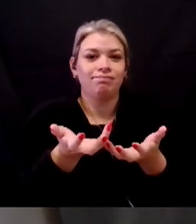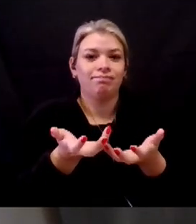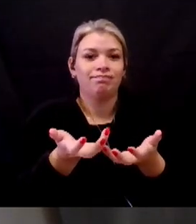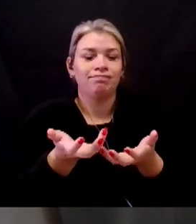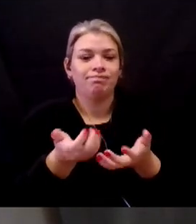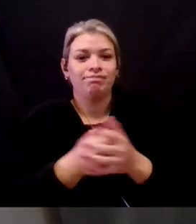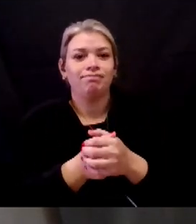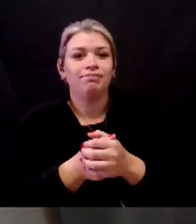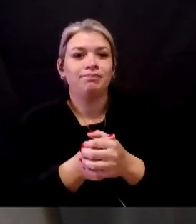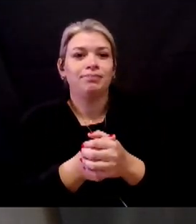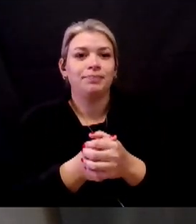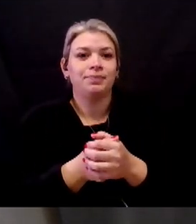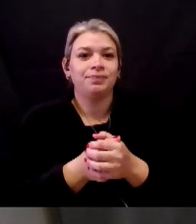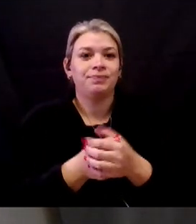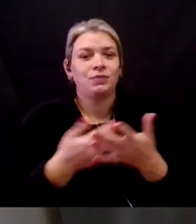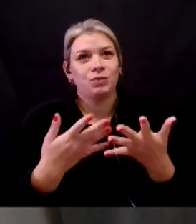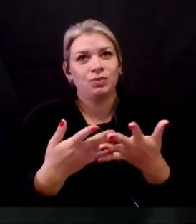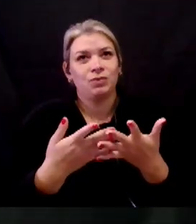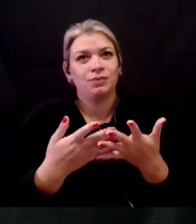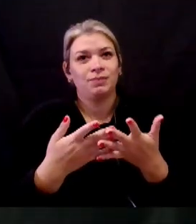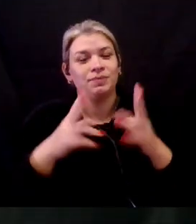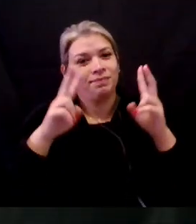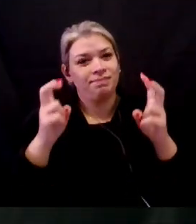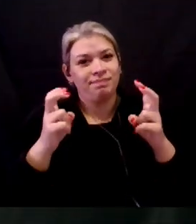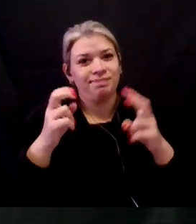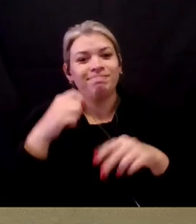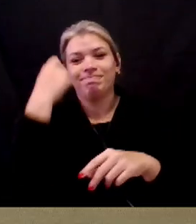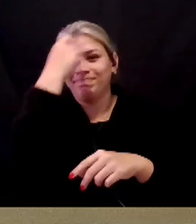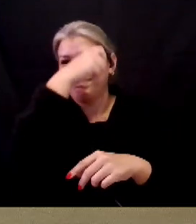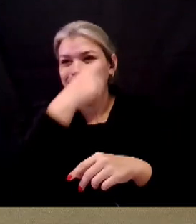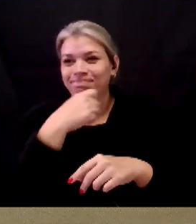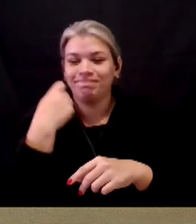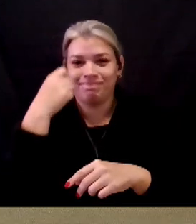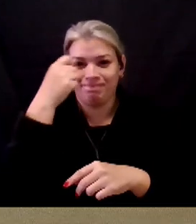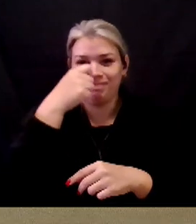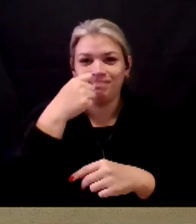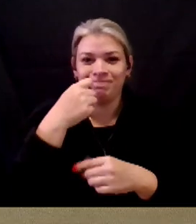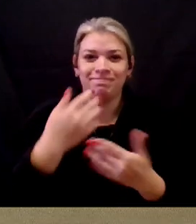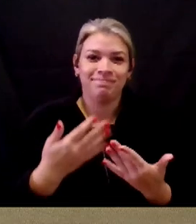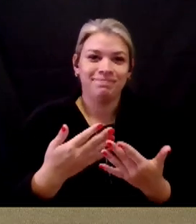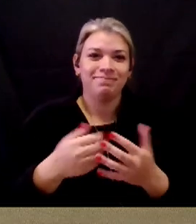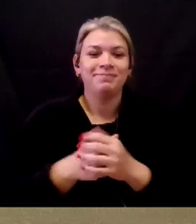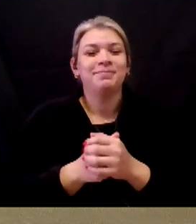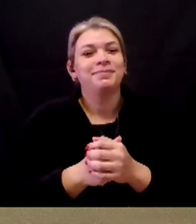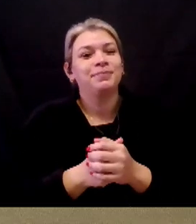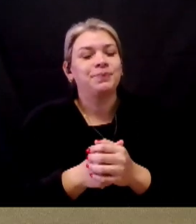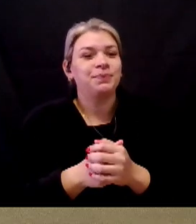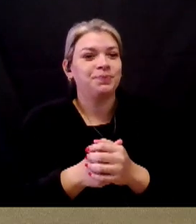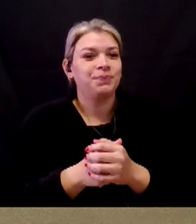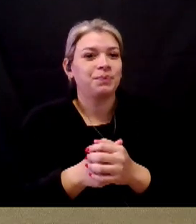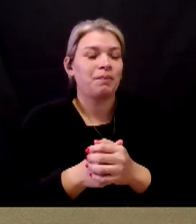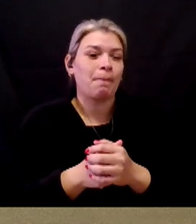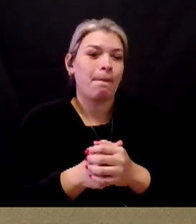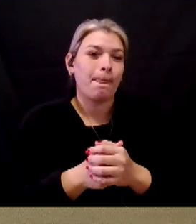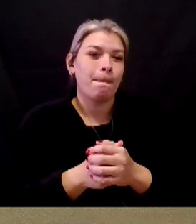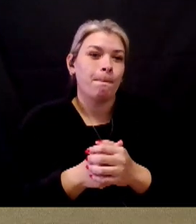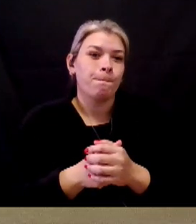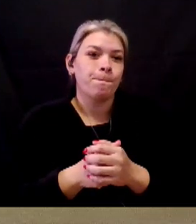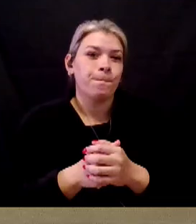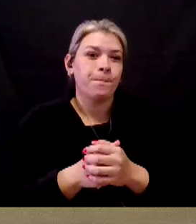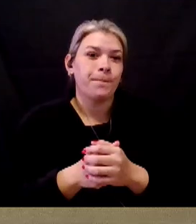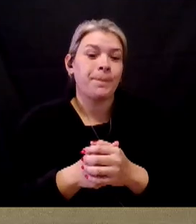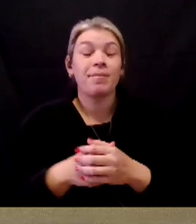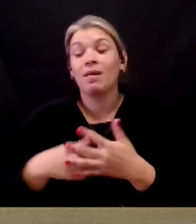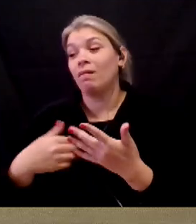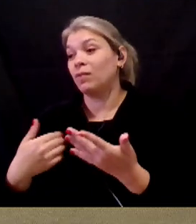seja, cosméticos. Poxa vida, é verdade, né? E a gente sabe que somos espelho, né, para as